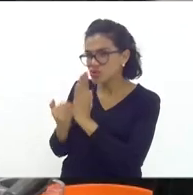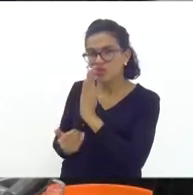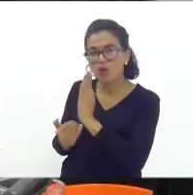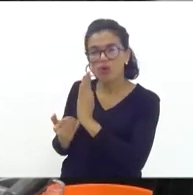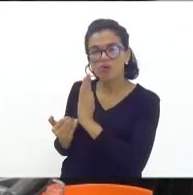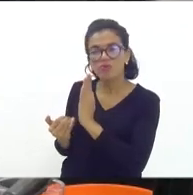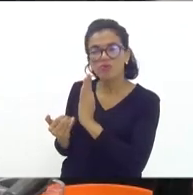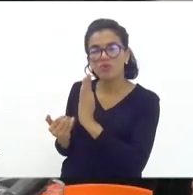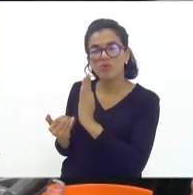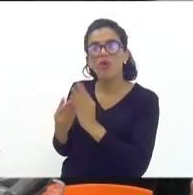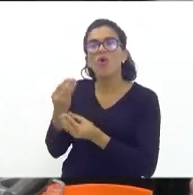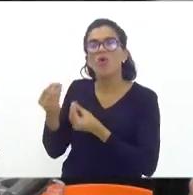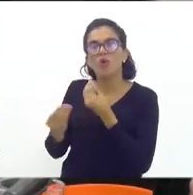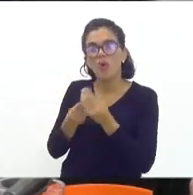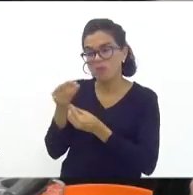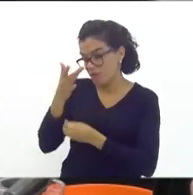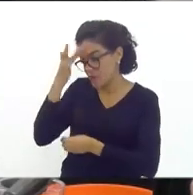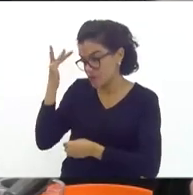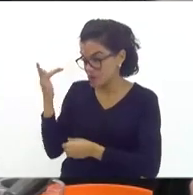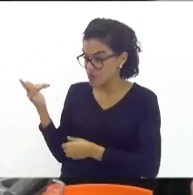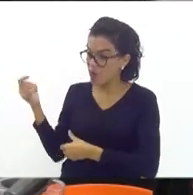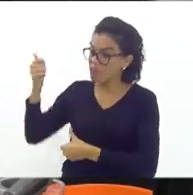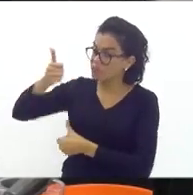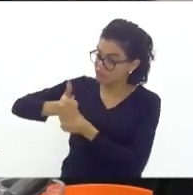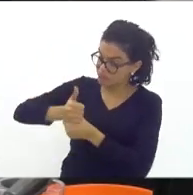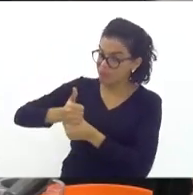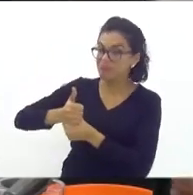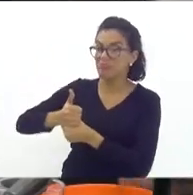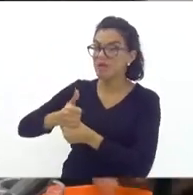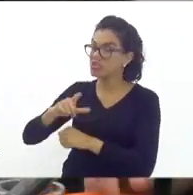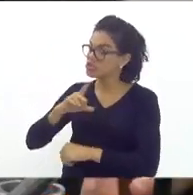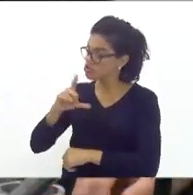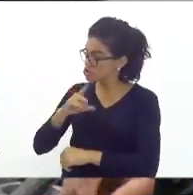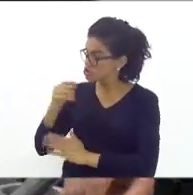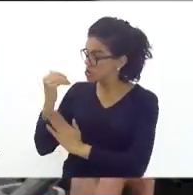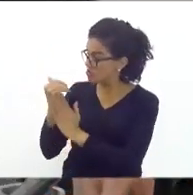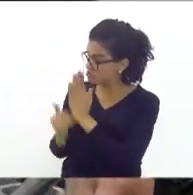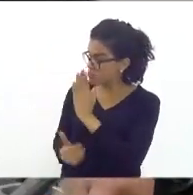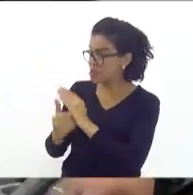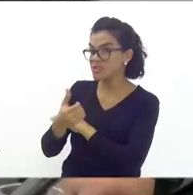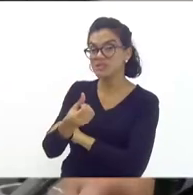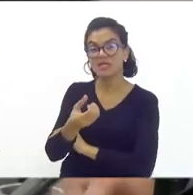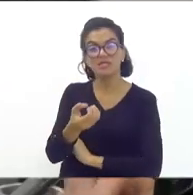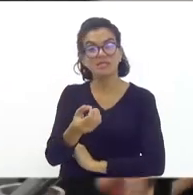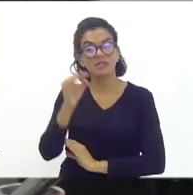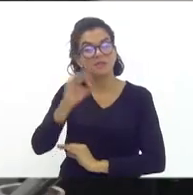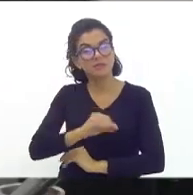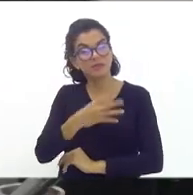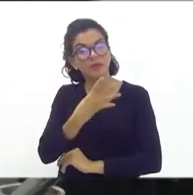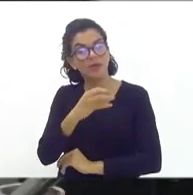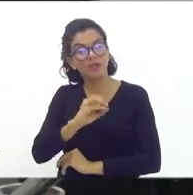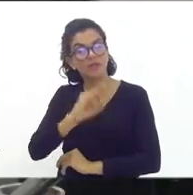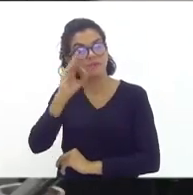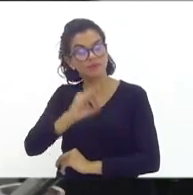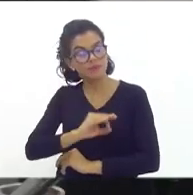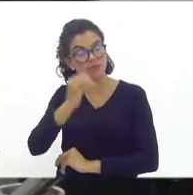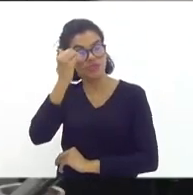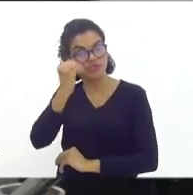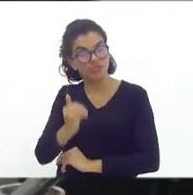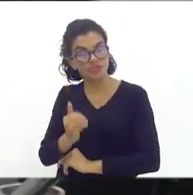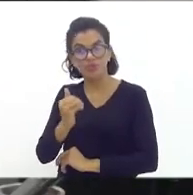E aí o outro revendedor vinha com alguma influência e tinha 60% de desconto 40% de desconto